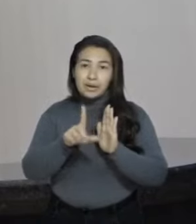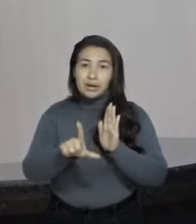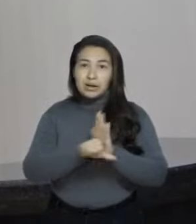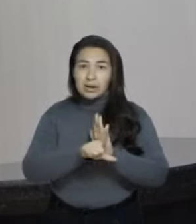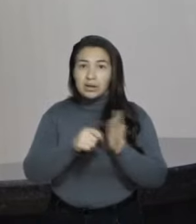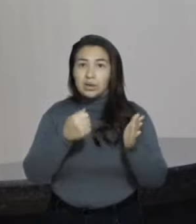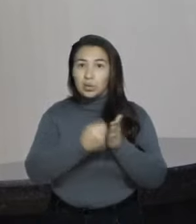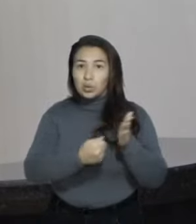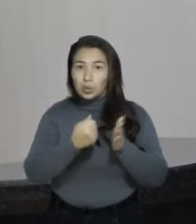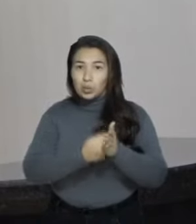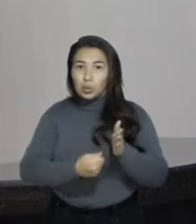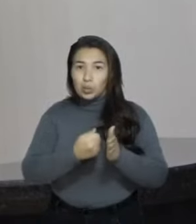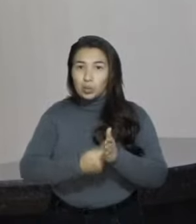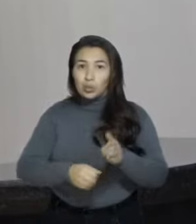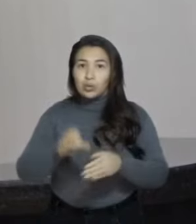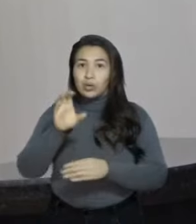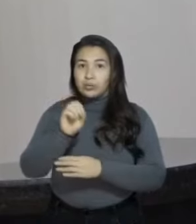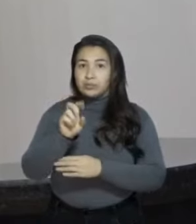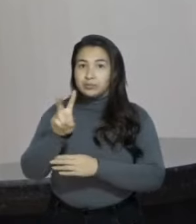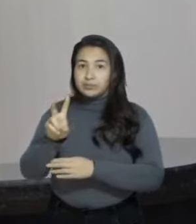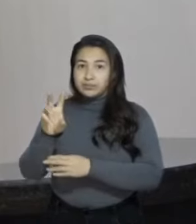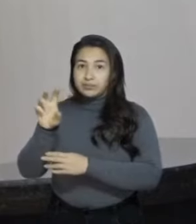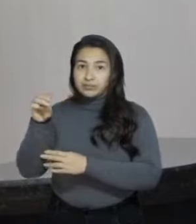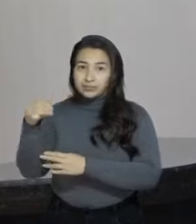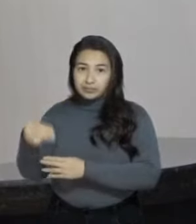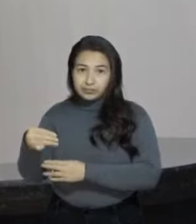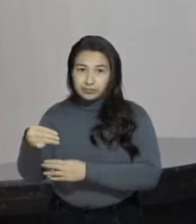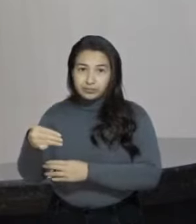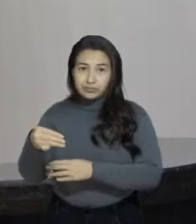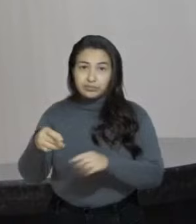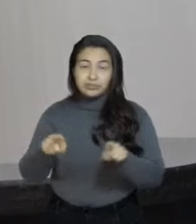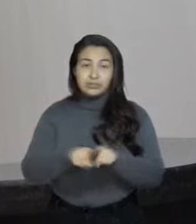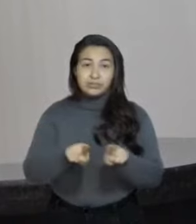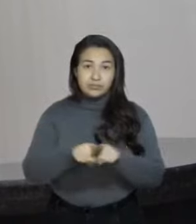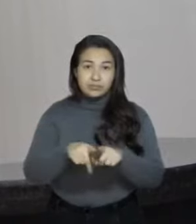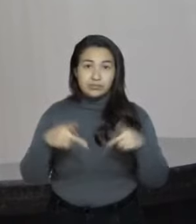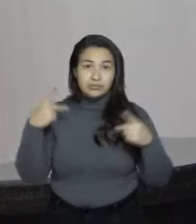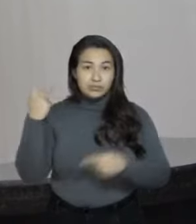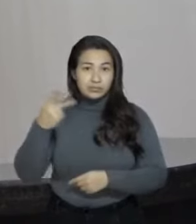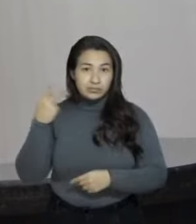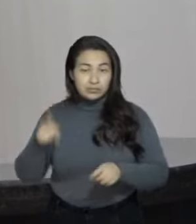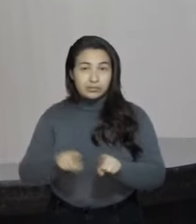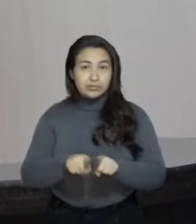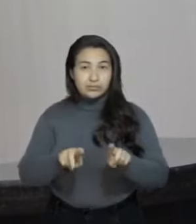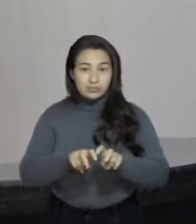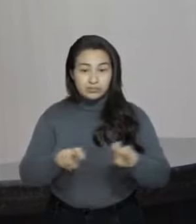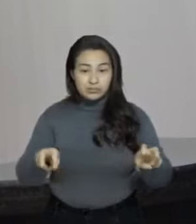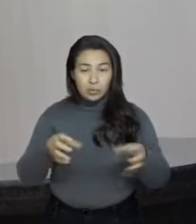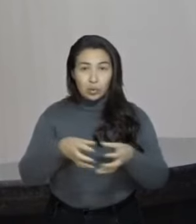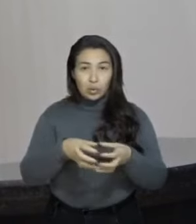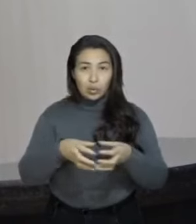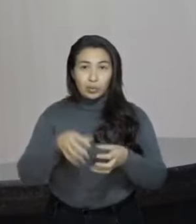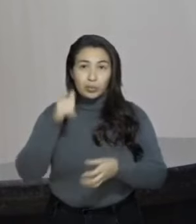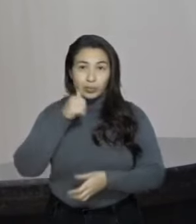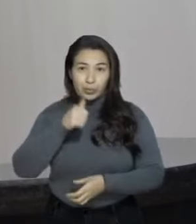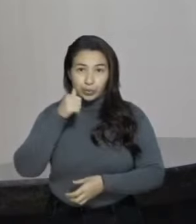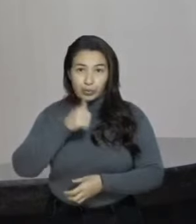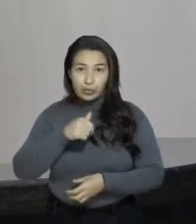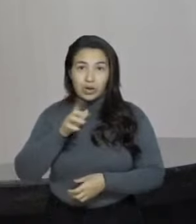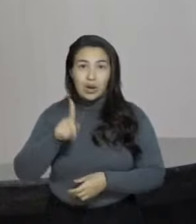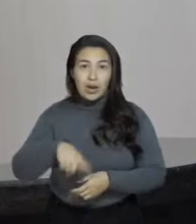Observatório da violência contra mulher da procuradoria da bancada feminina e acho que essa é uma tarefa de todas